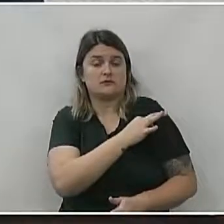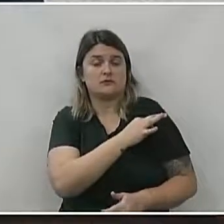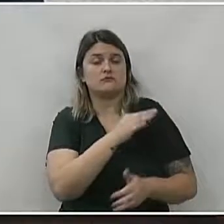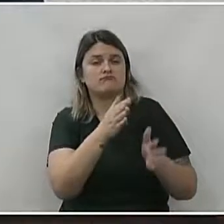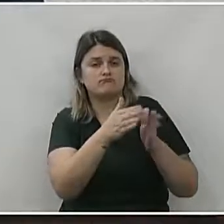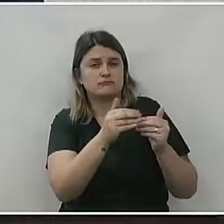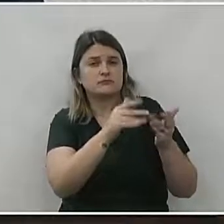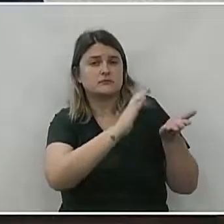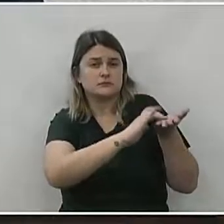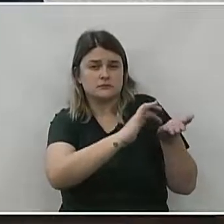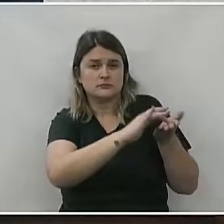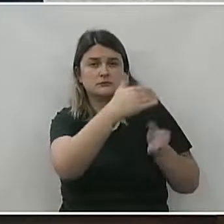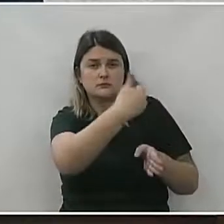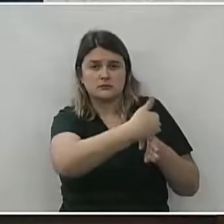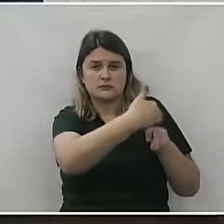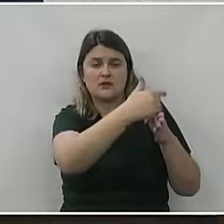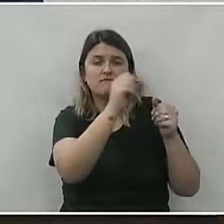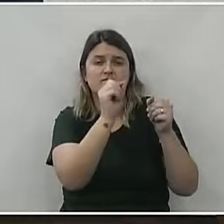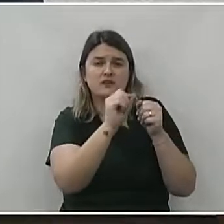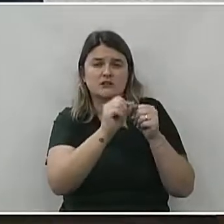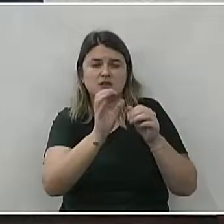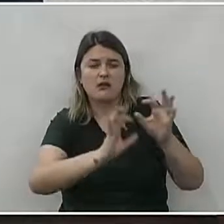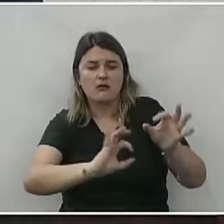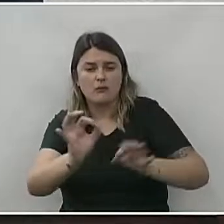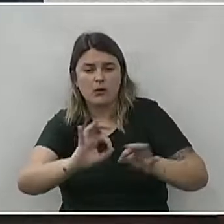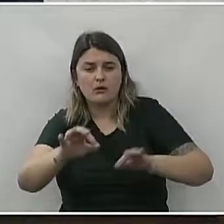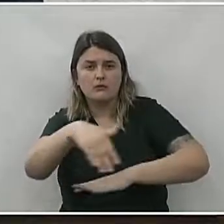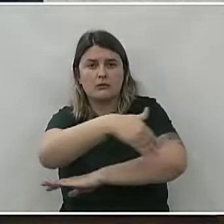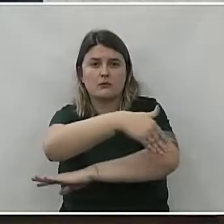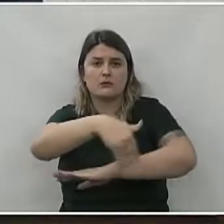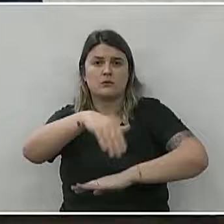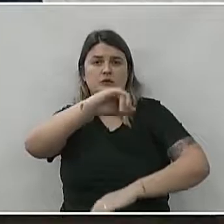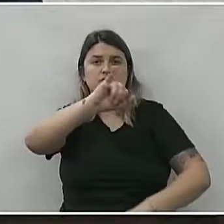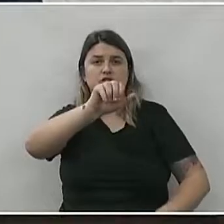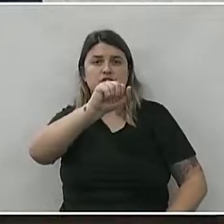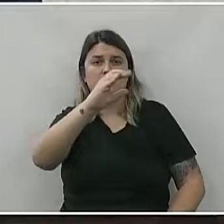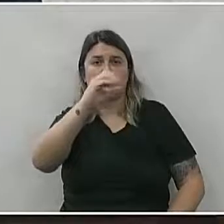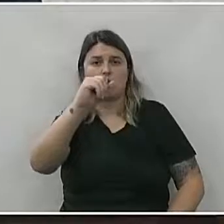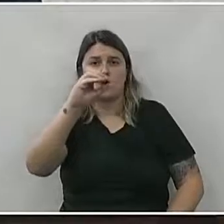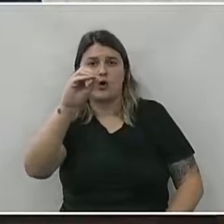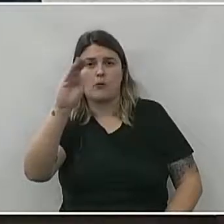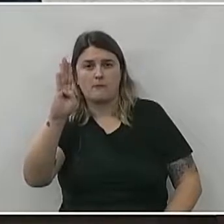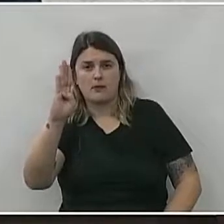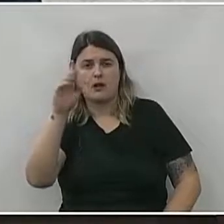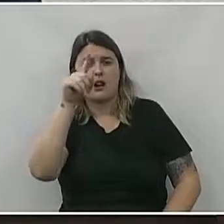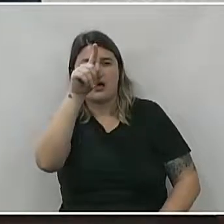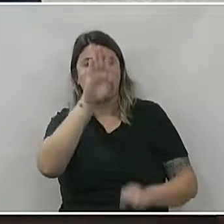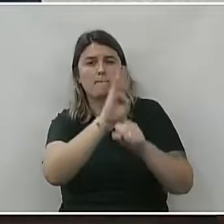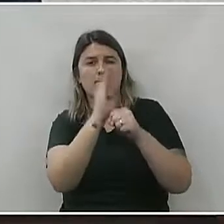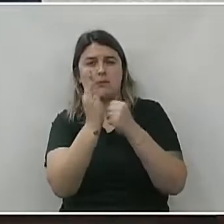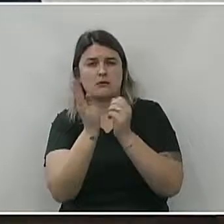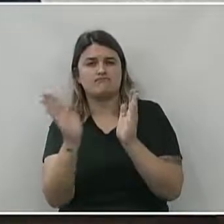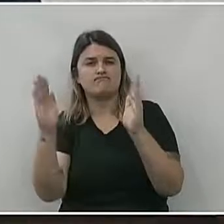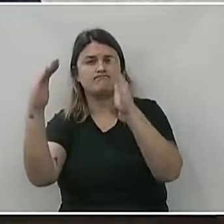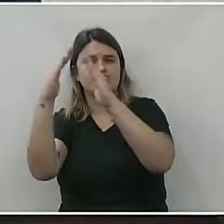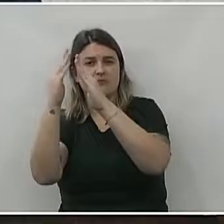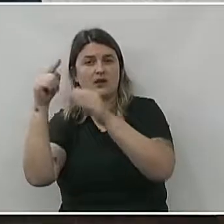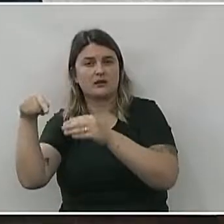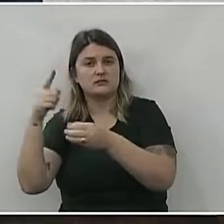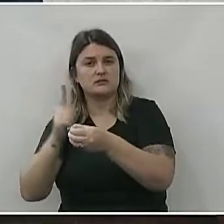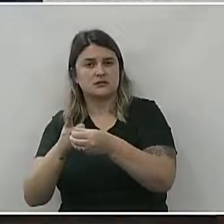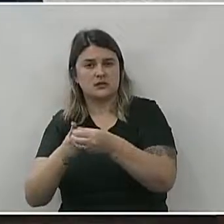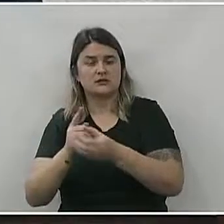solicite a Secretaria de Obras para que efetue reparos na rua Jacob Bogos, no bairro São Basílio Magno, nesta